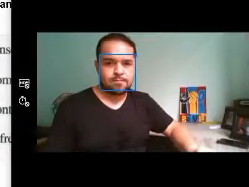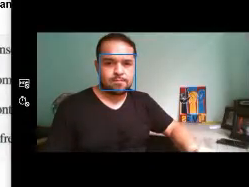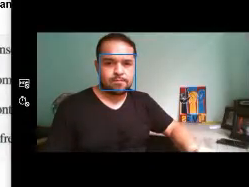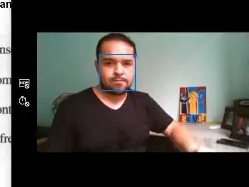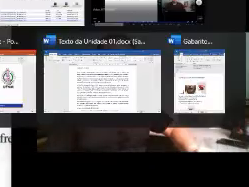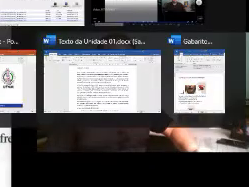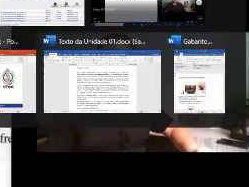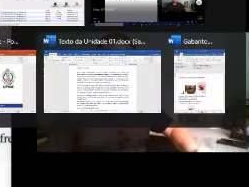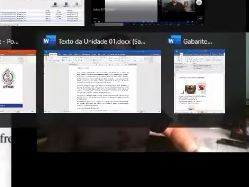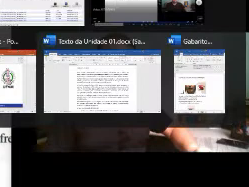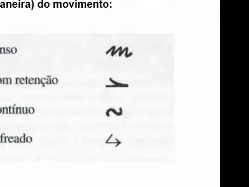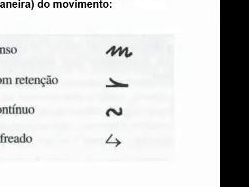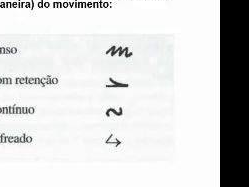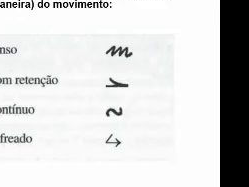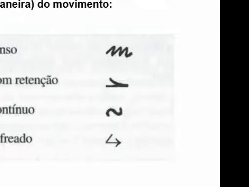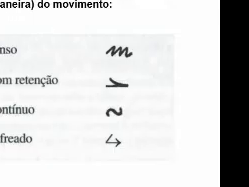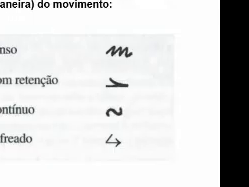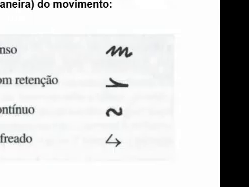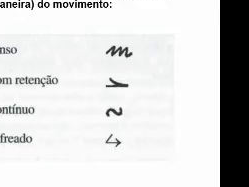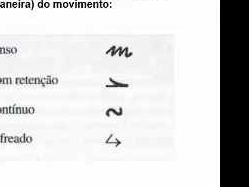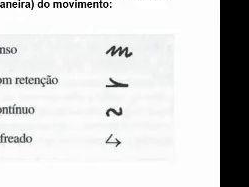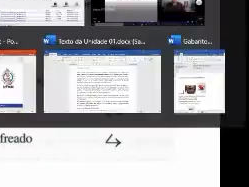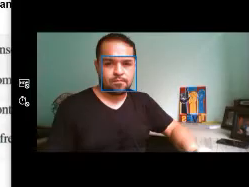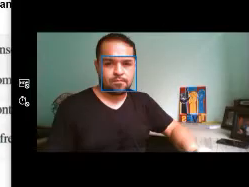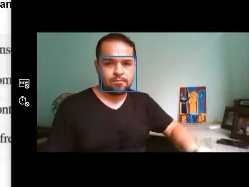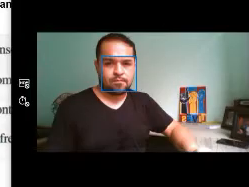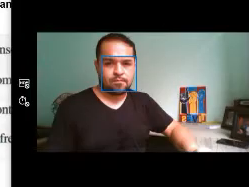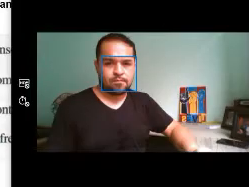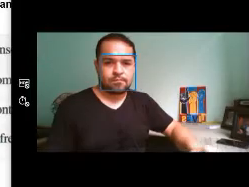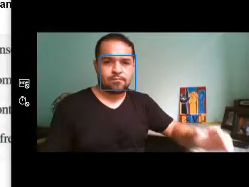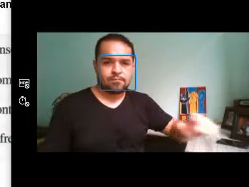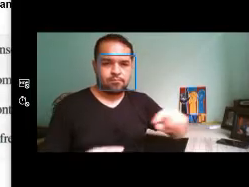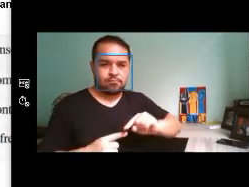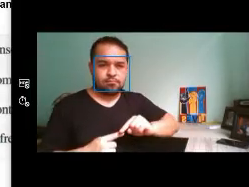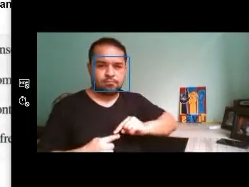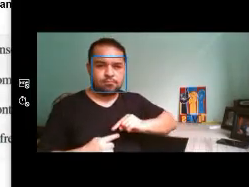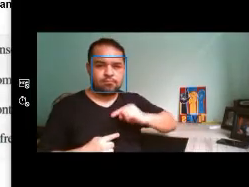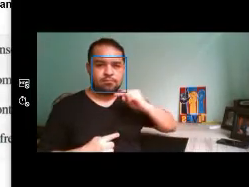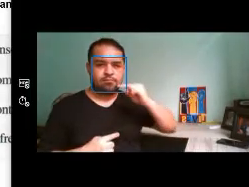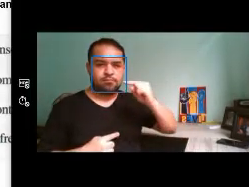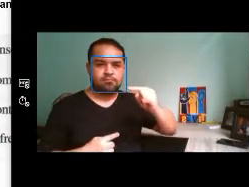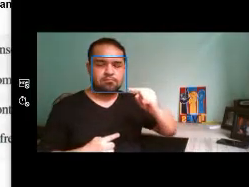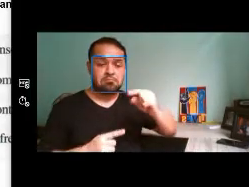ó. Esse é o sinalzinho do movimento, tá vendo?